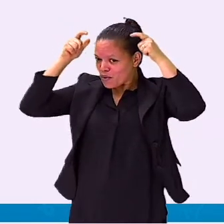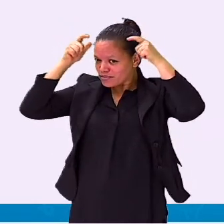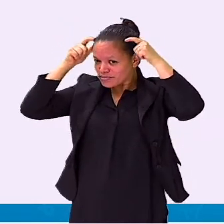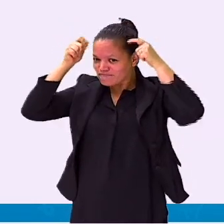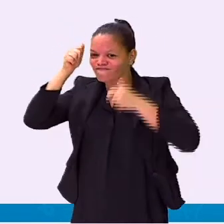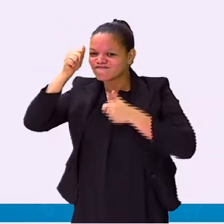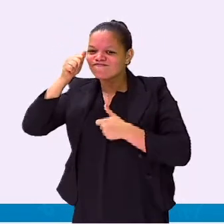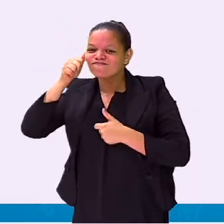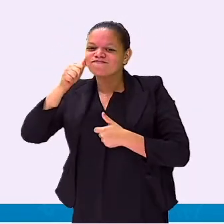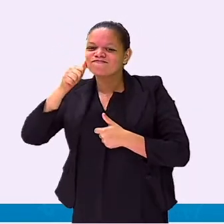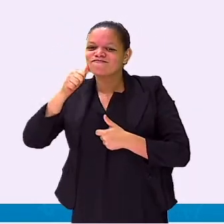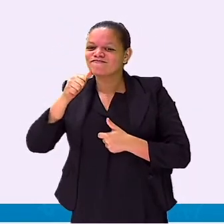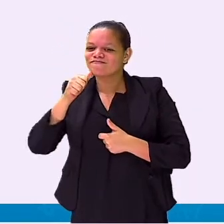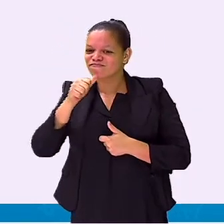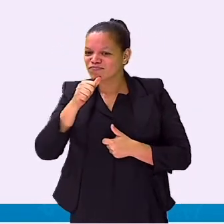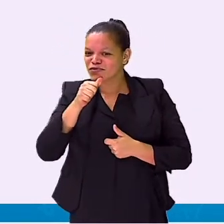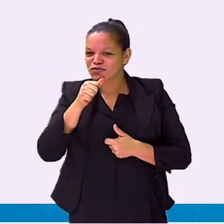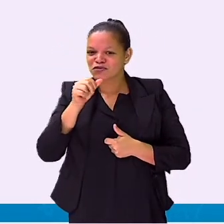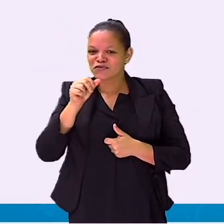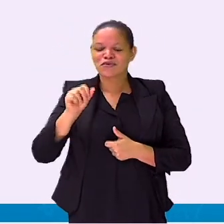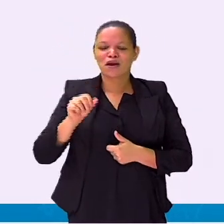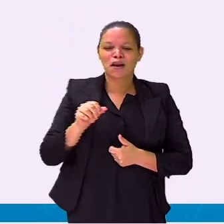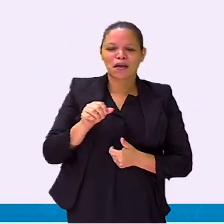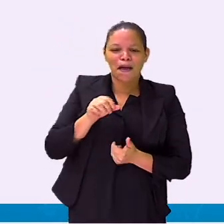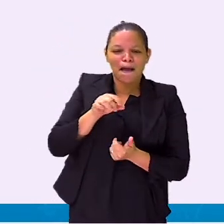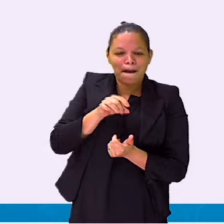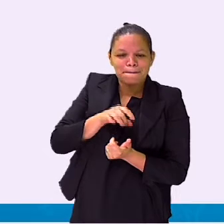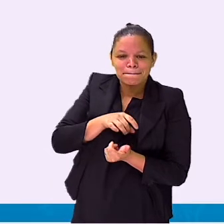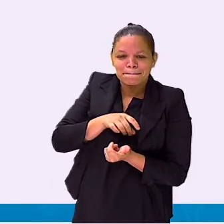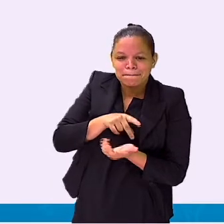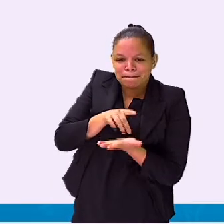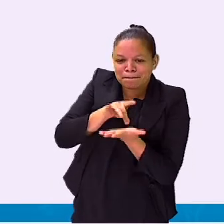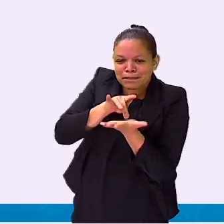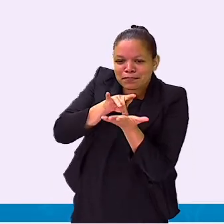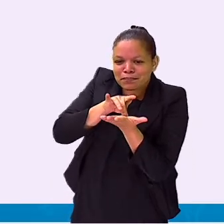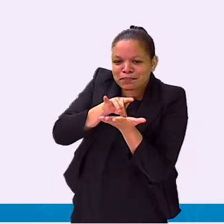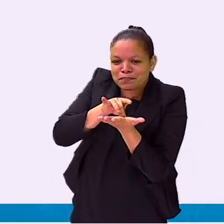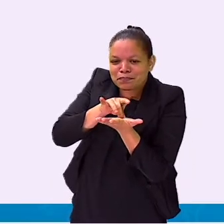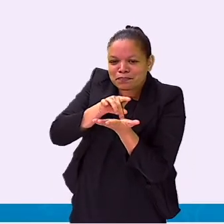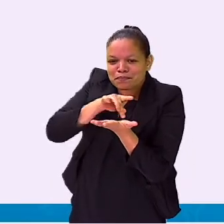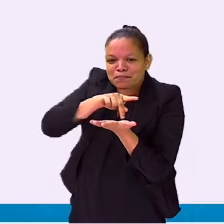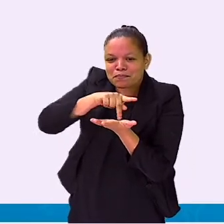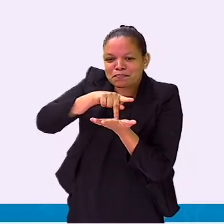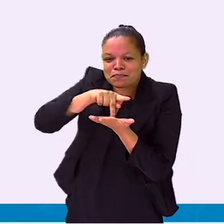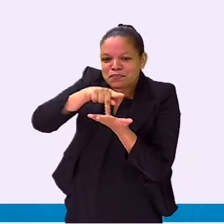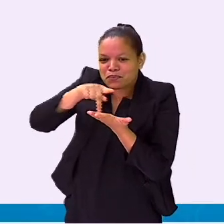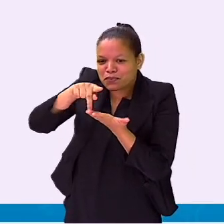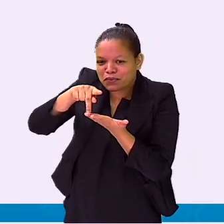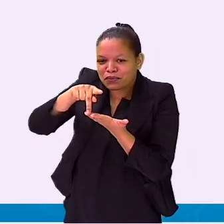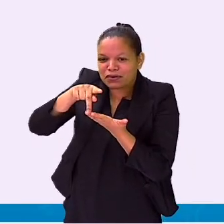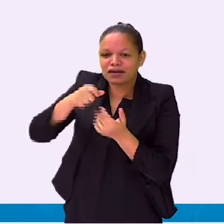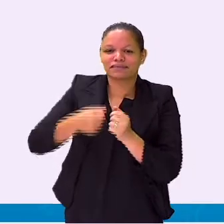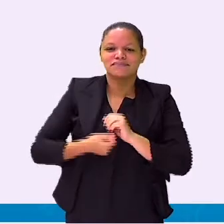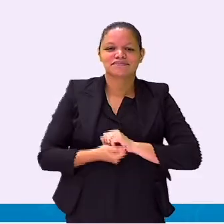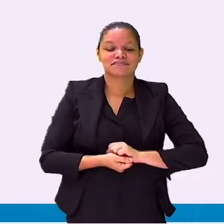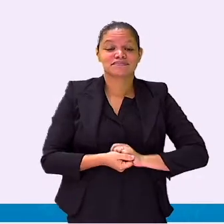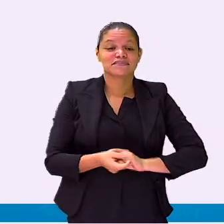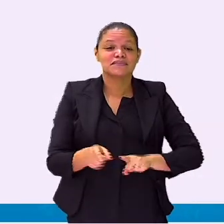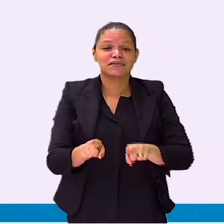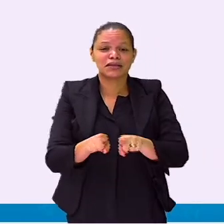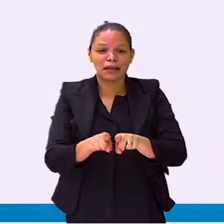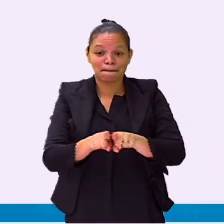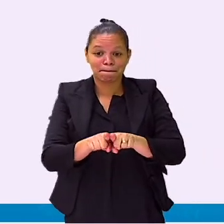vários destaques, como a indústria extrativa mineral, o turismo e o agronegócio,